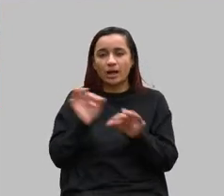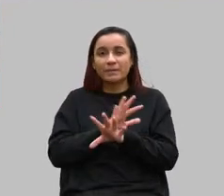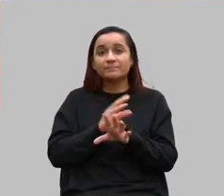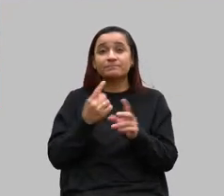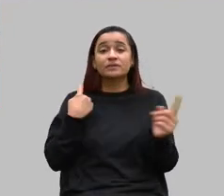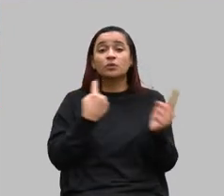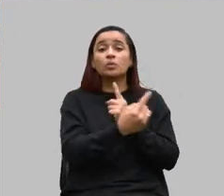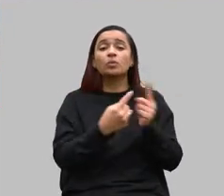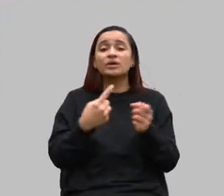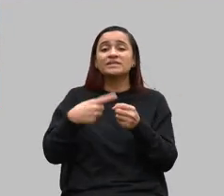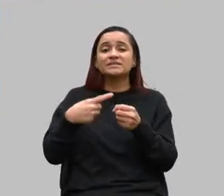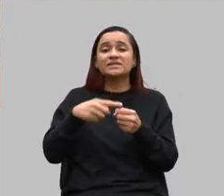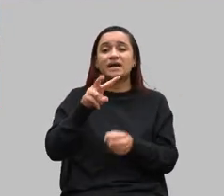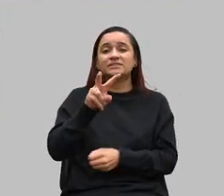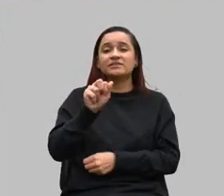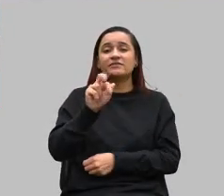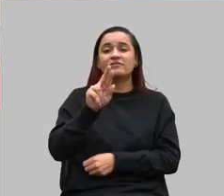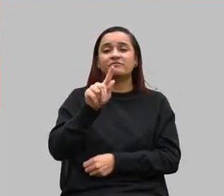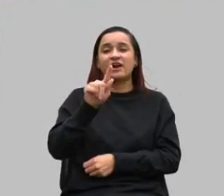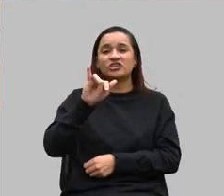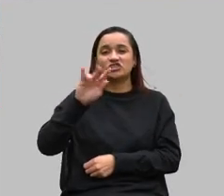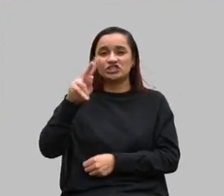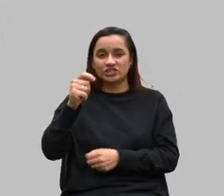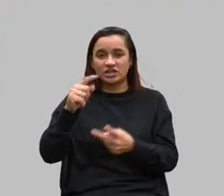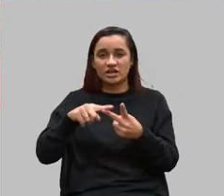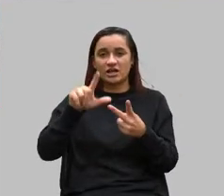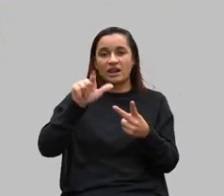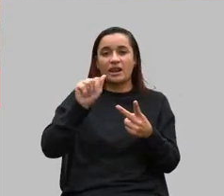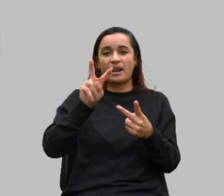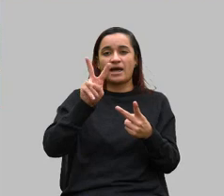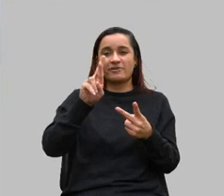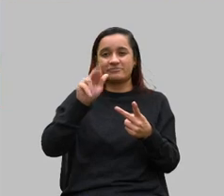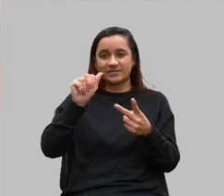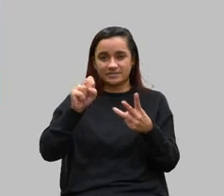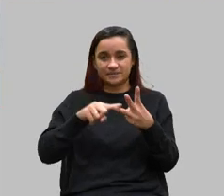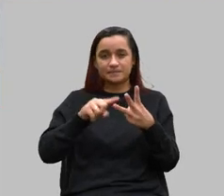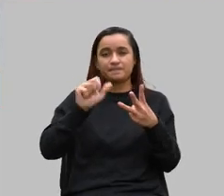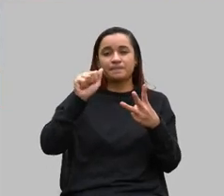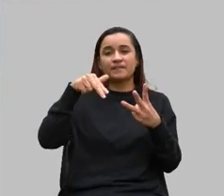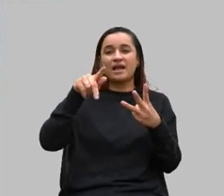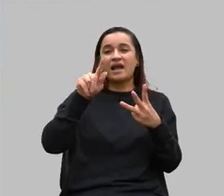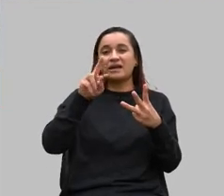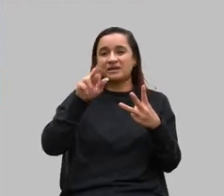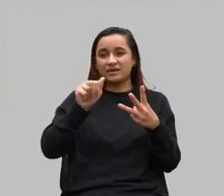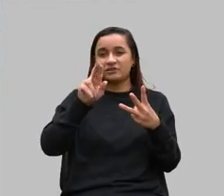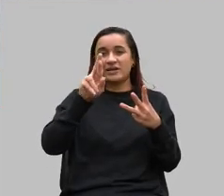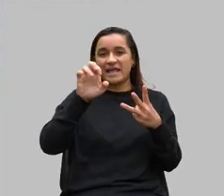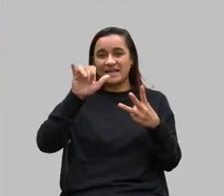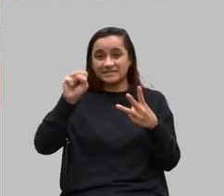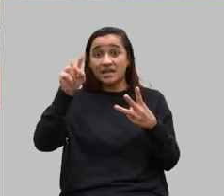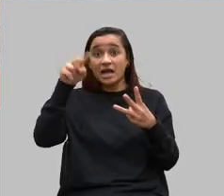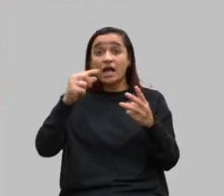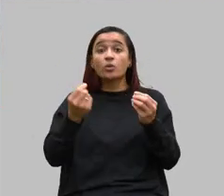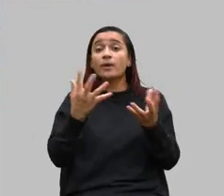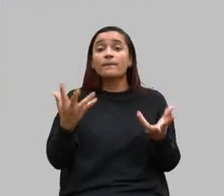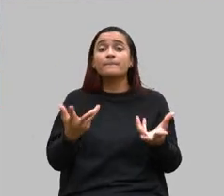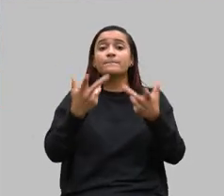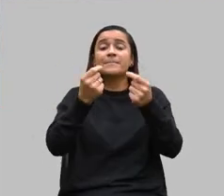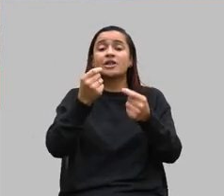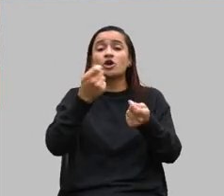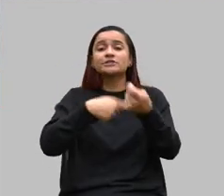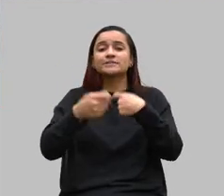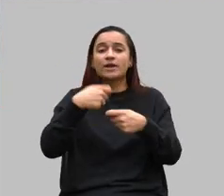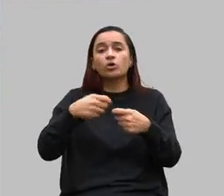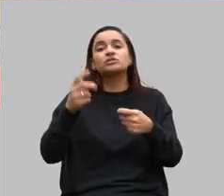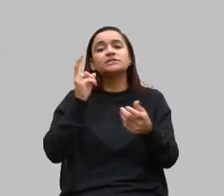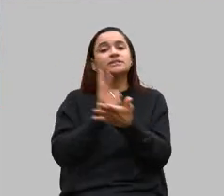Varginha Lavras barra mana Angra dos Reis é um corredor de importação para um dos melhores negócios que sempre foi da história do